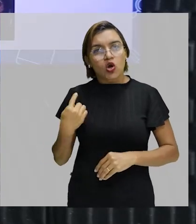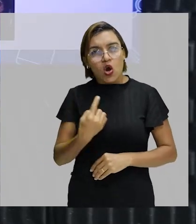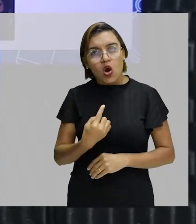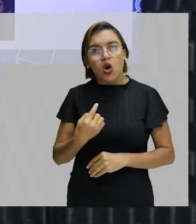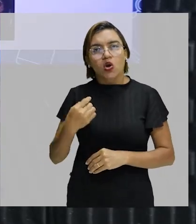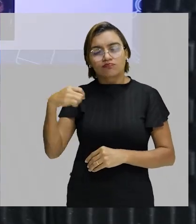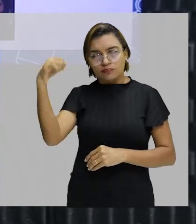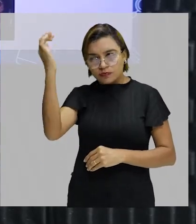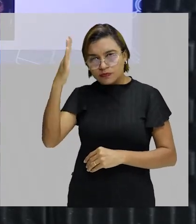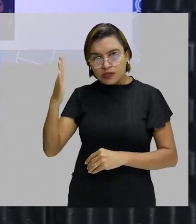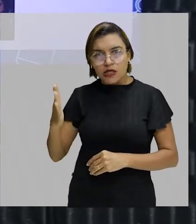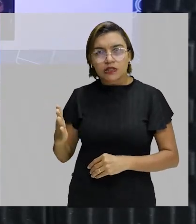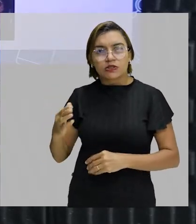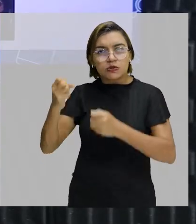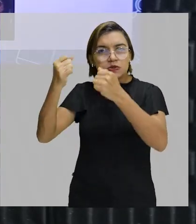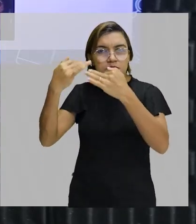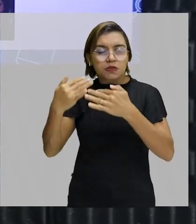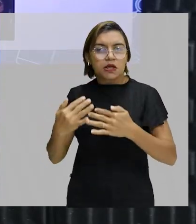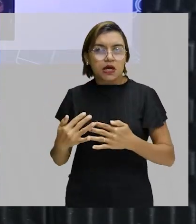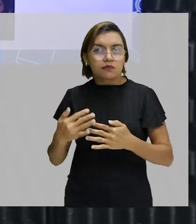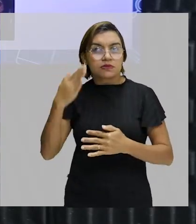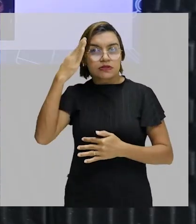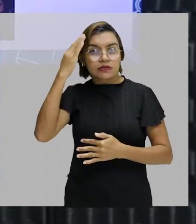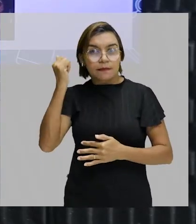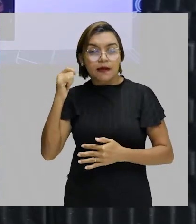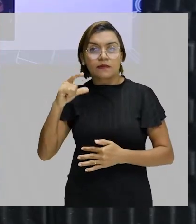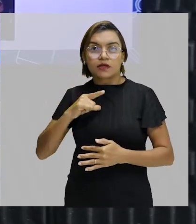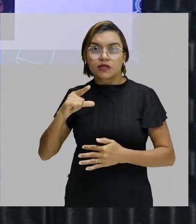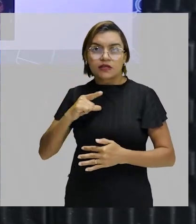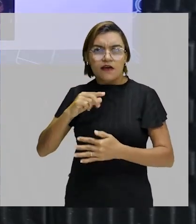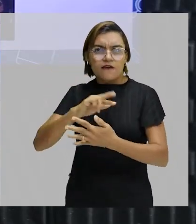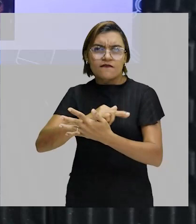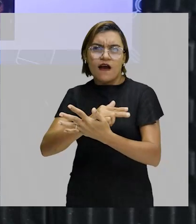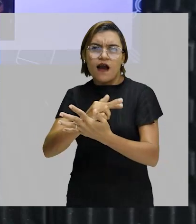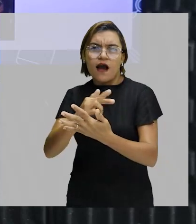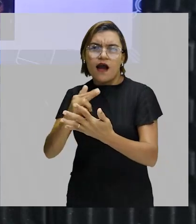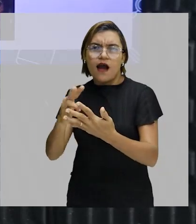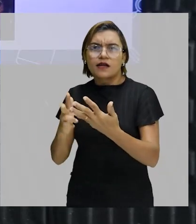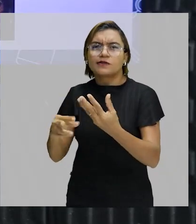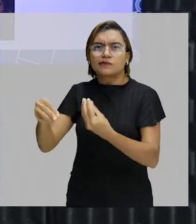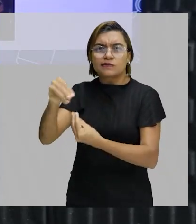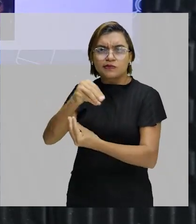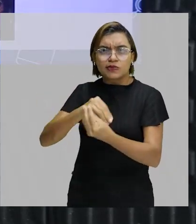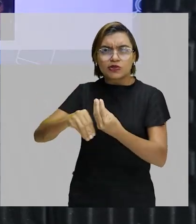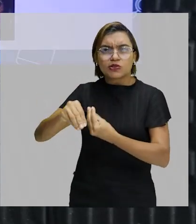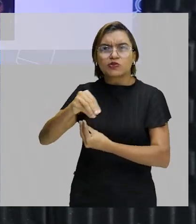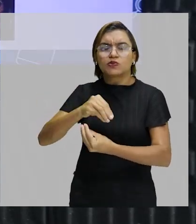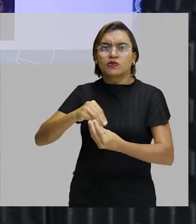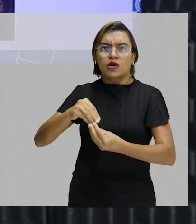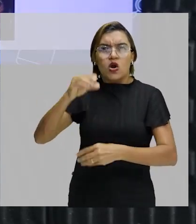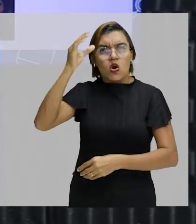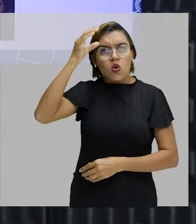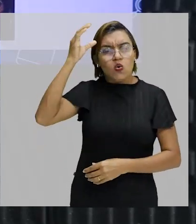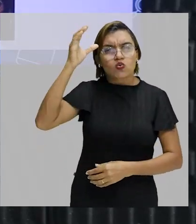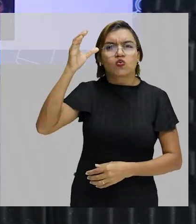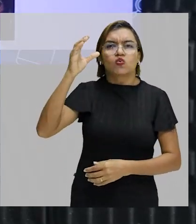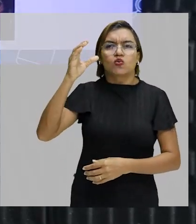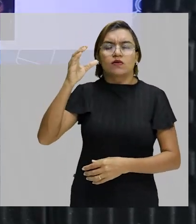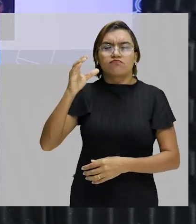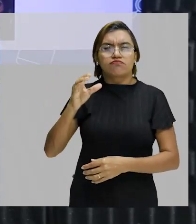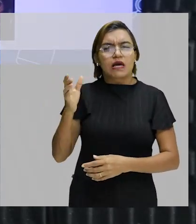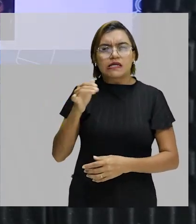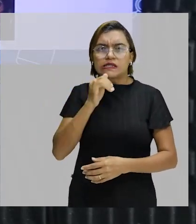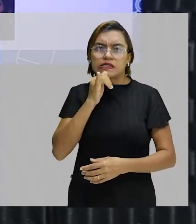sabemos que o Brasil é um país que é muito miscigenado. Nós temos aqui um pouco da cultura de cada parte